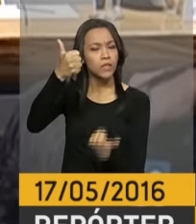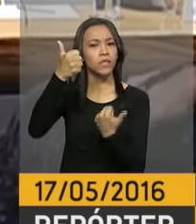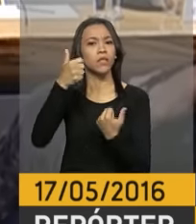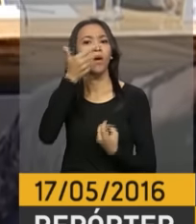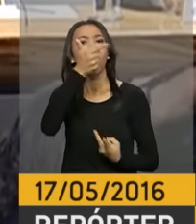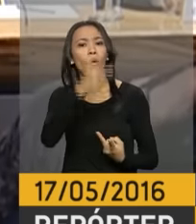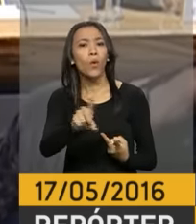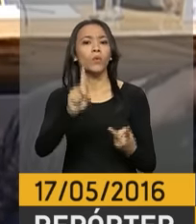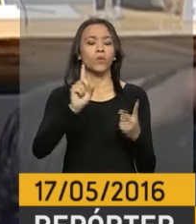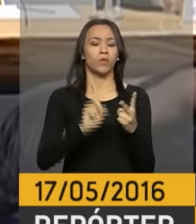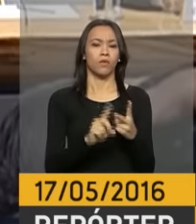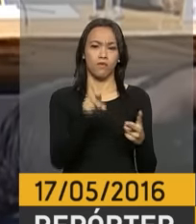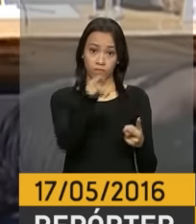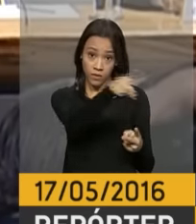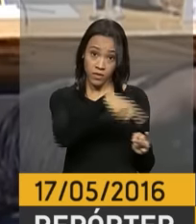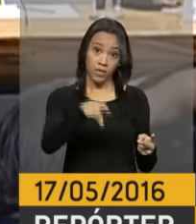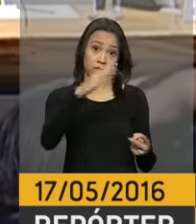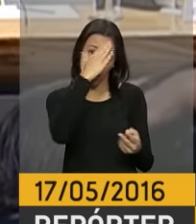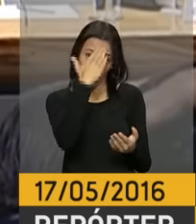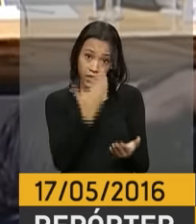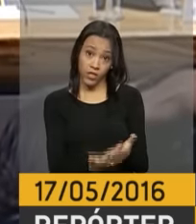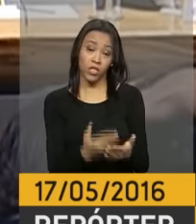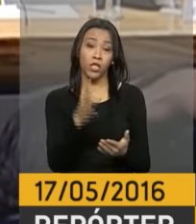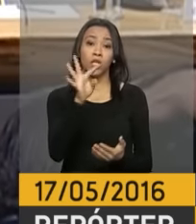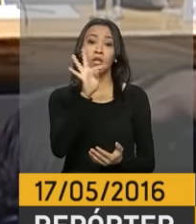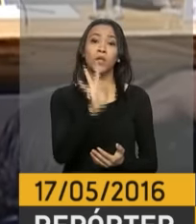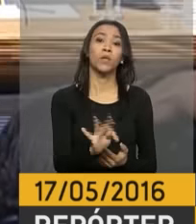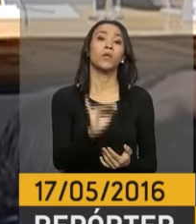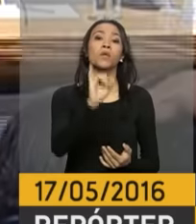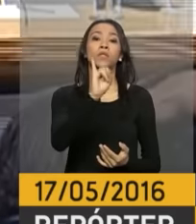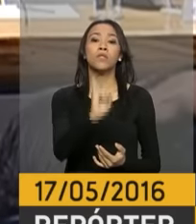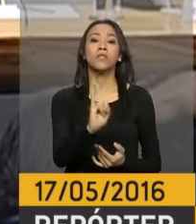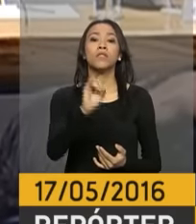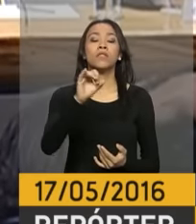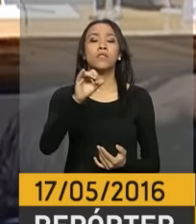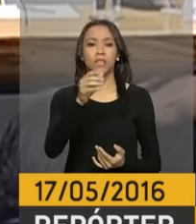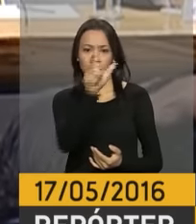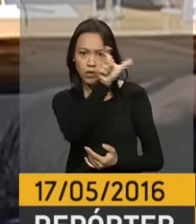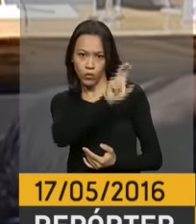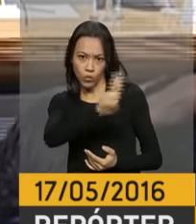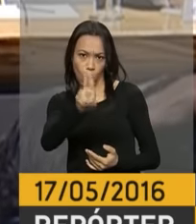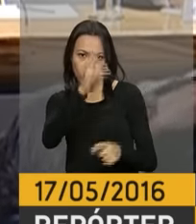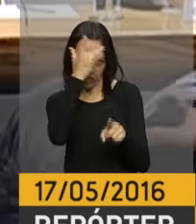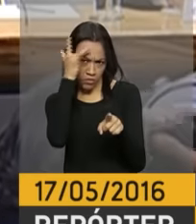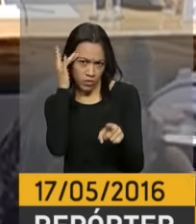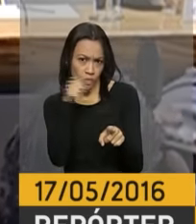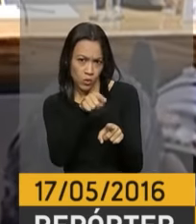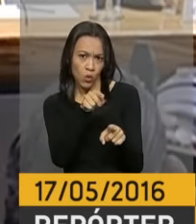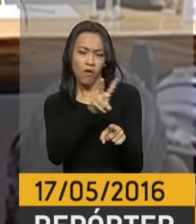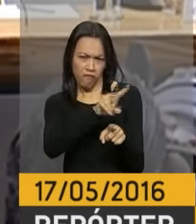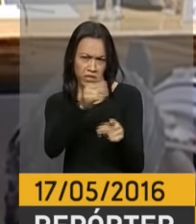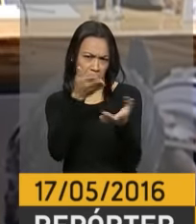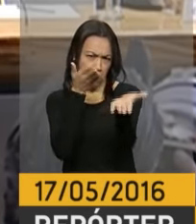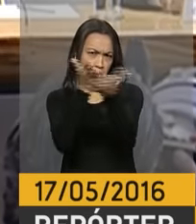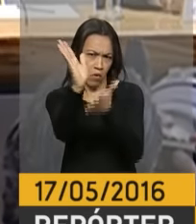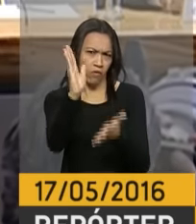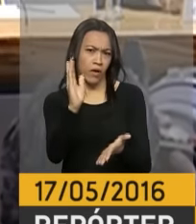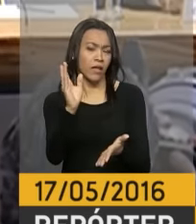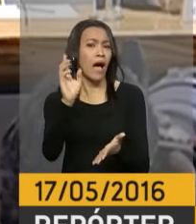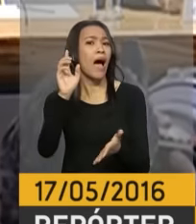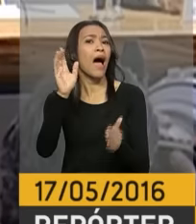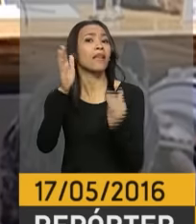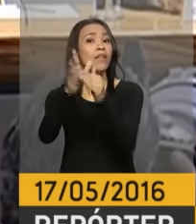timing, vocês acreditam que é possível que ele tenha o nome dele aprovado na CAI e no Senado até a próxima reunião do Copom, dia 8 de